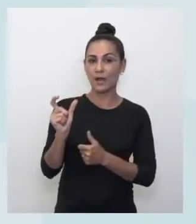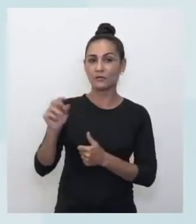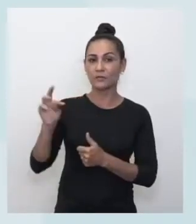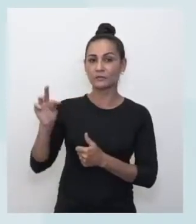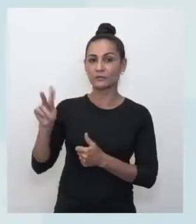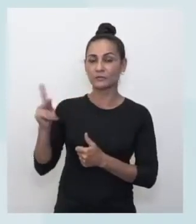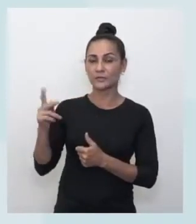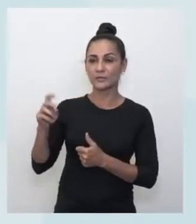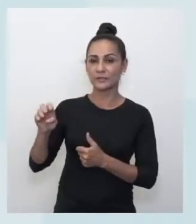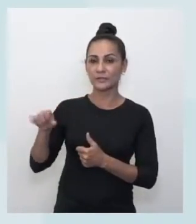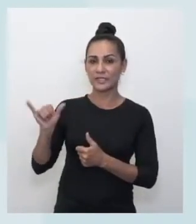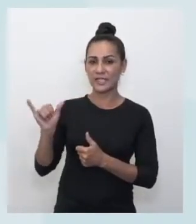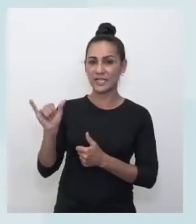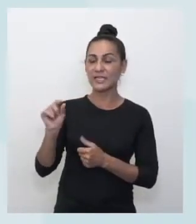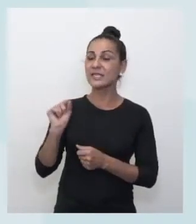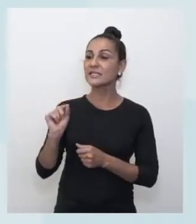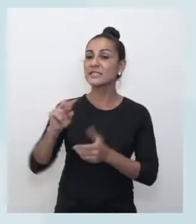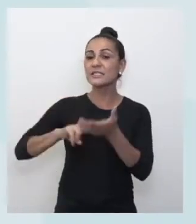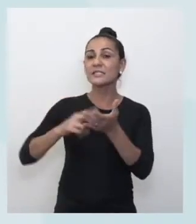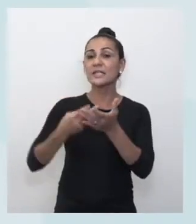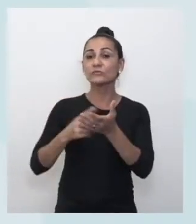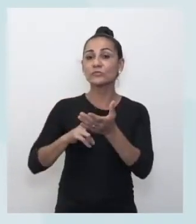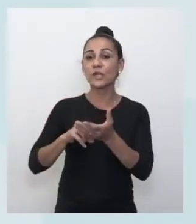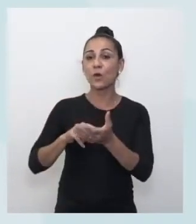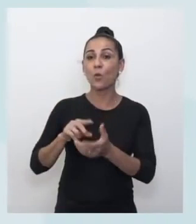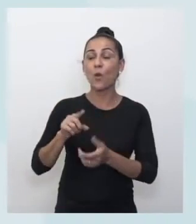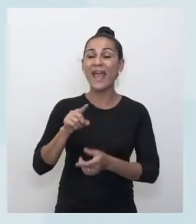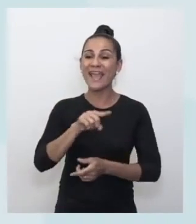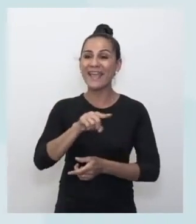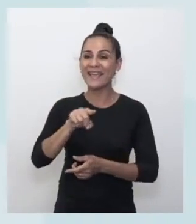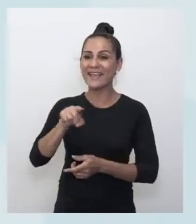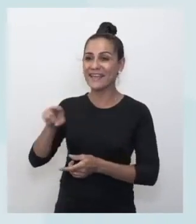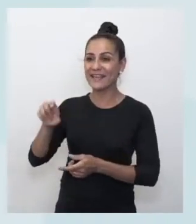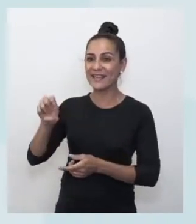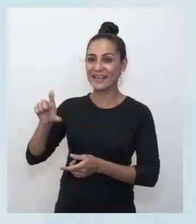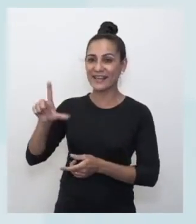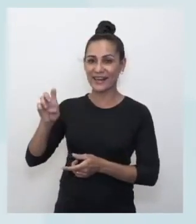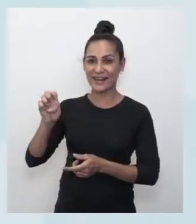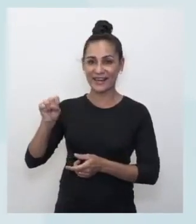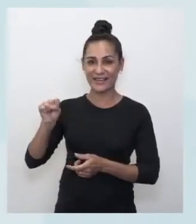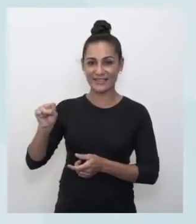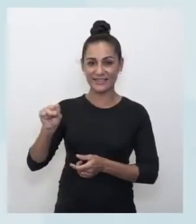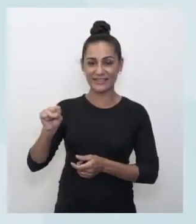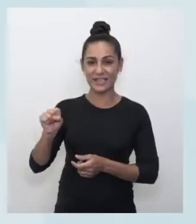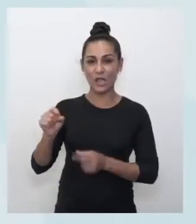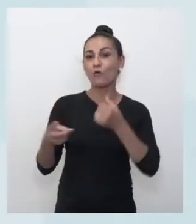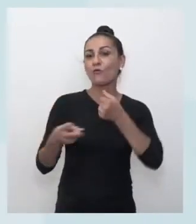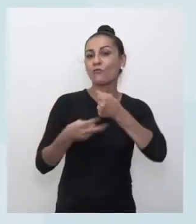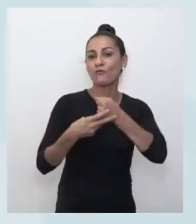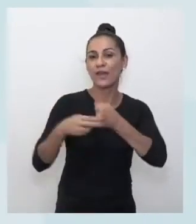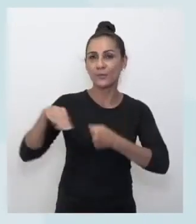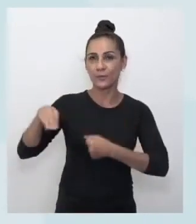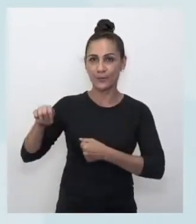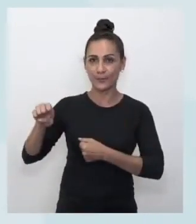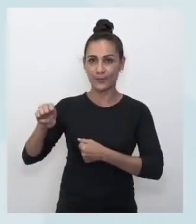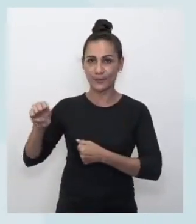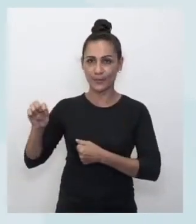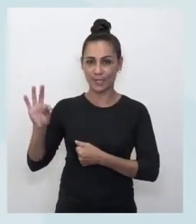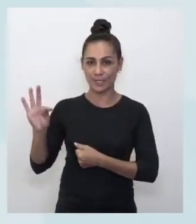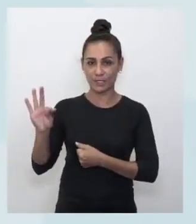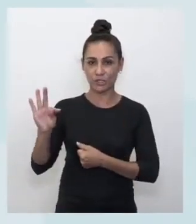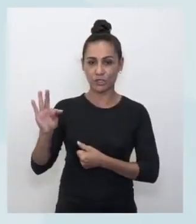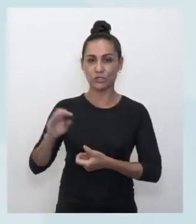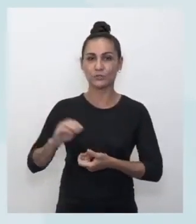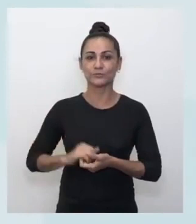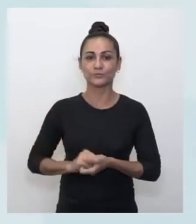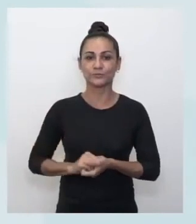caso, eles. Tudo bem? Então, o meu verbo aqui, they meet. Legal.